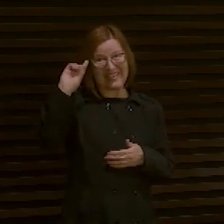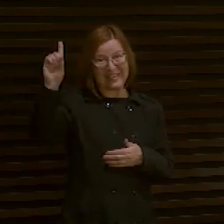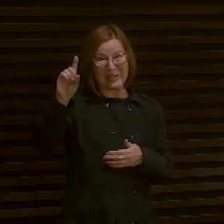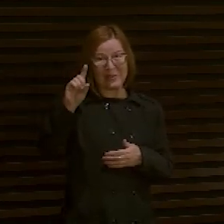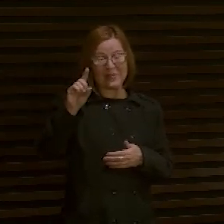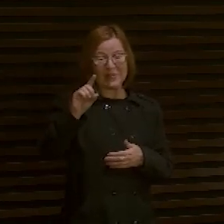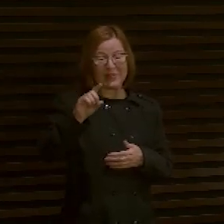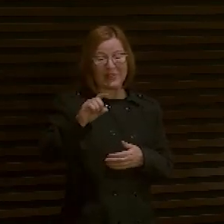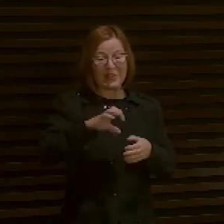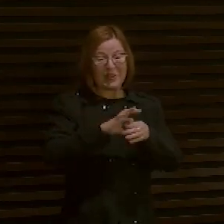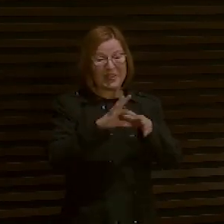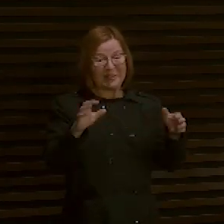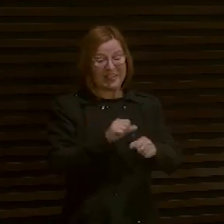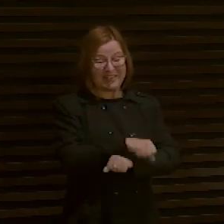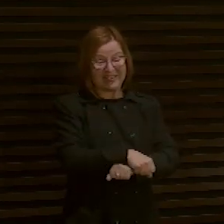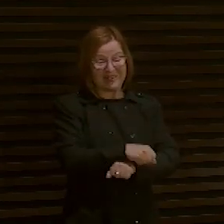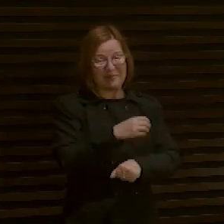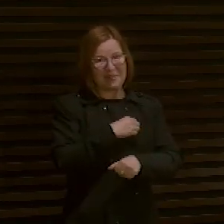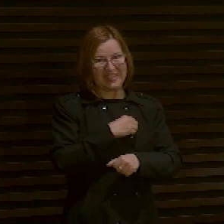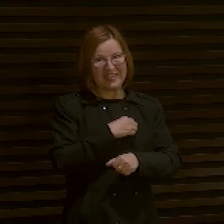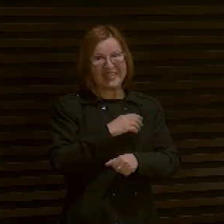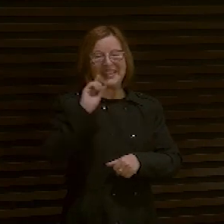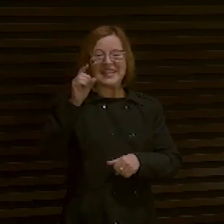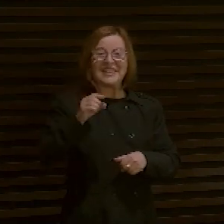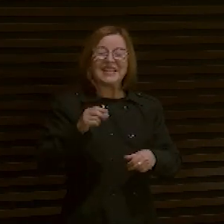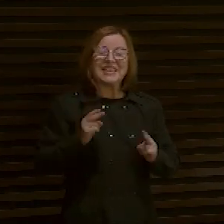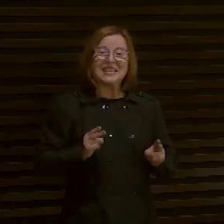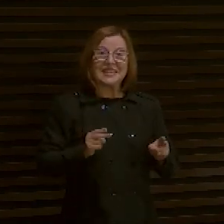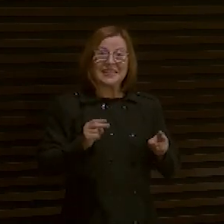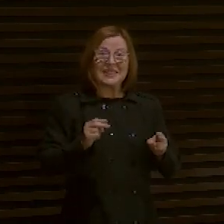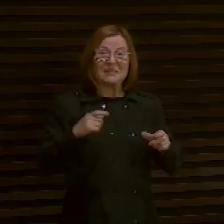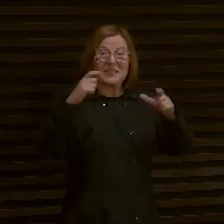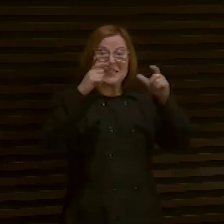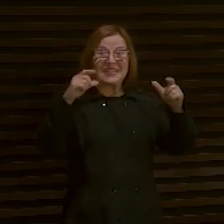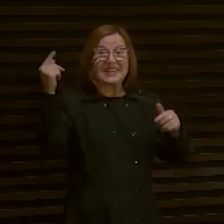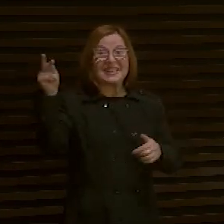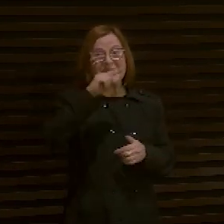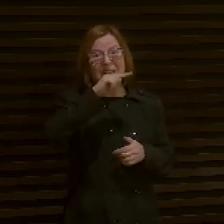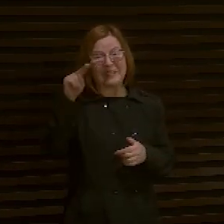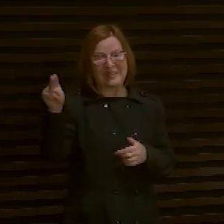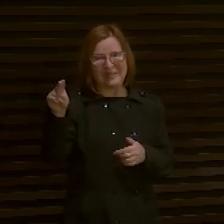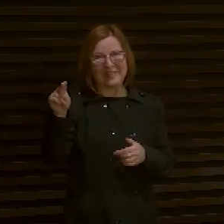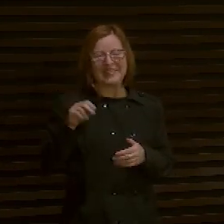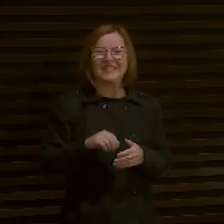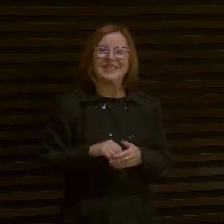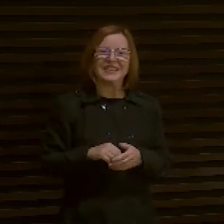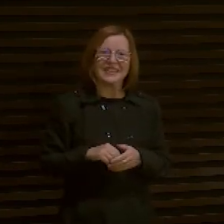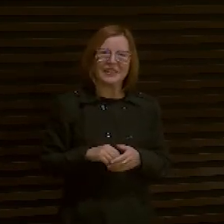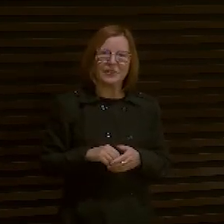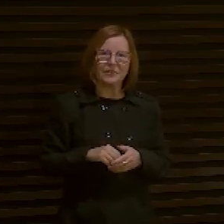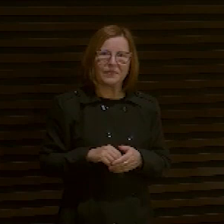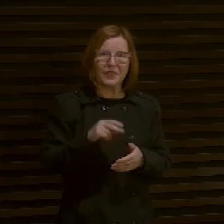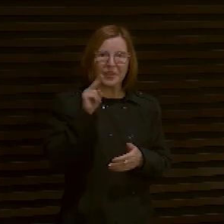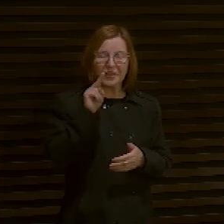Ele sempre engrandece o seu nome em situações extremas. E nós veremos aqui essa narrativa com os